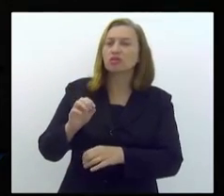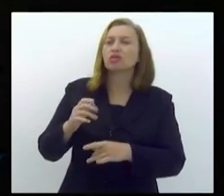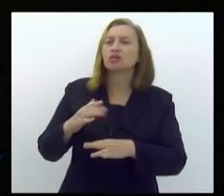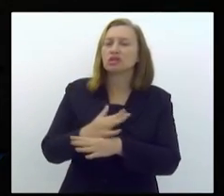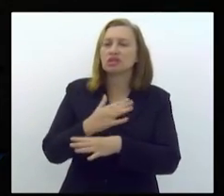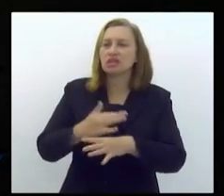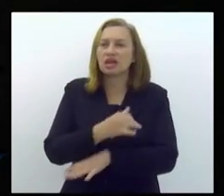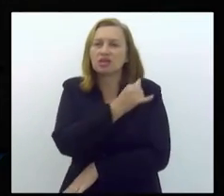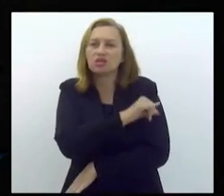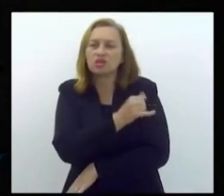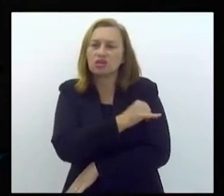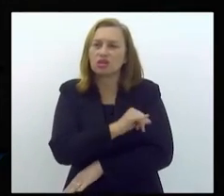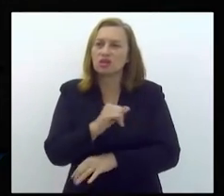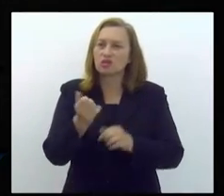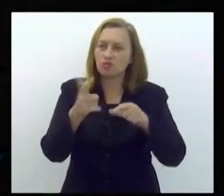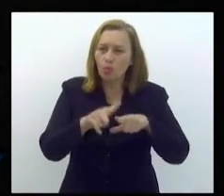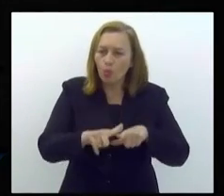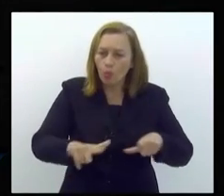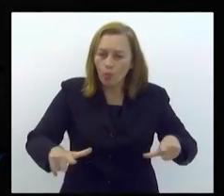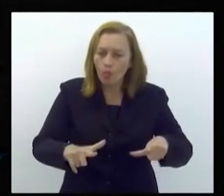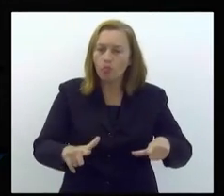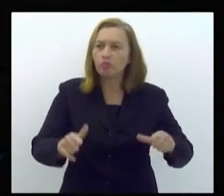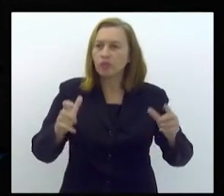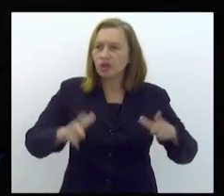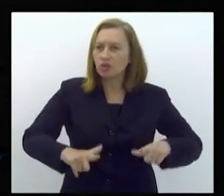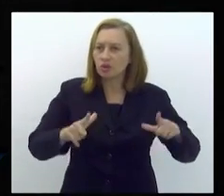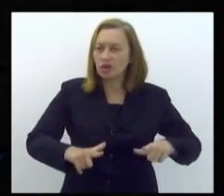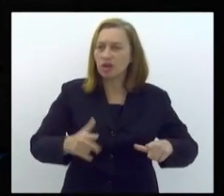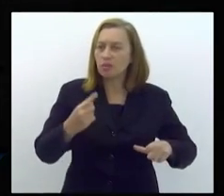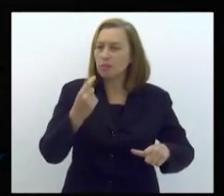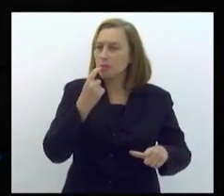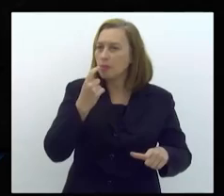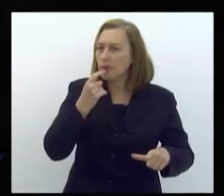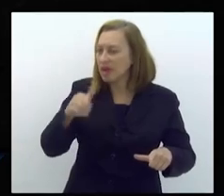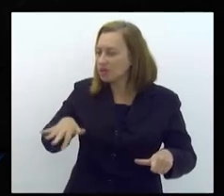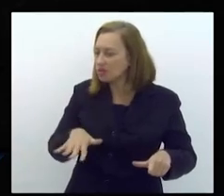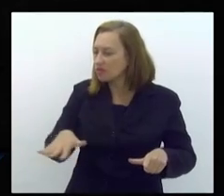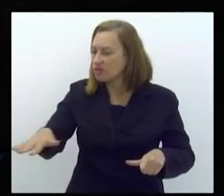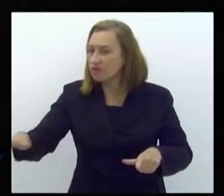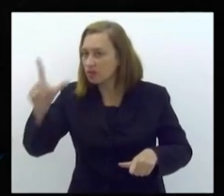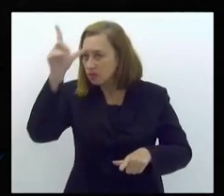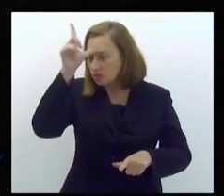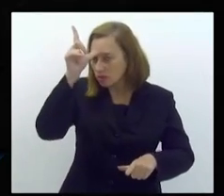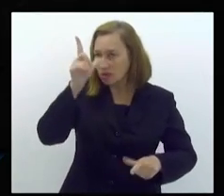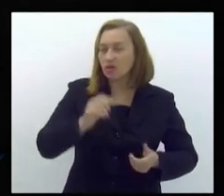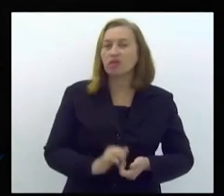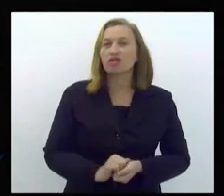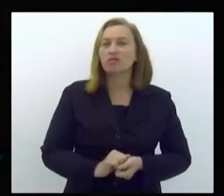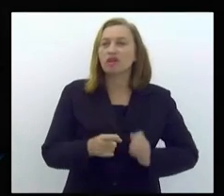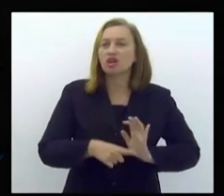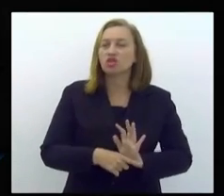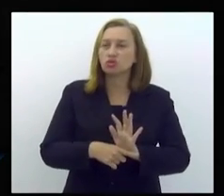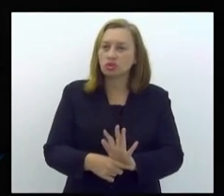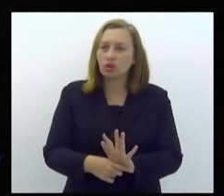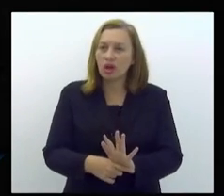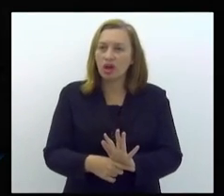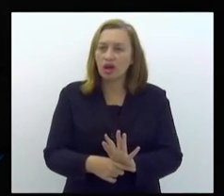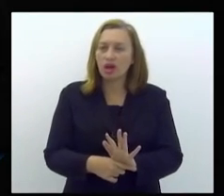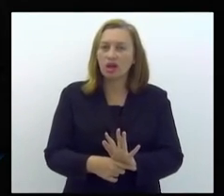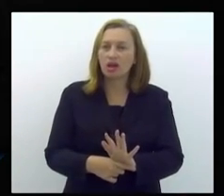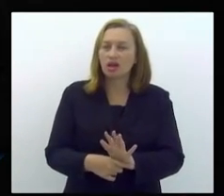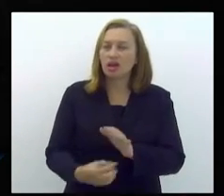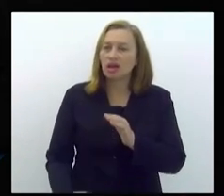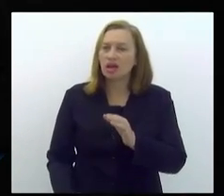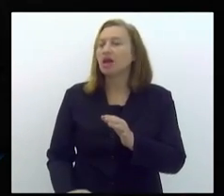desapropriou uma área próxima à comunidade do Alemão que vai servir para sediar o Instituto